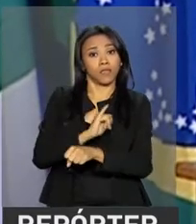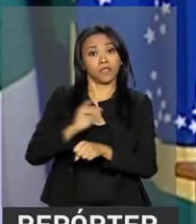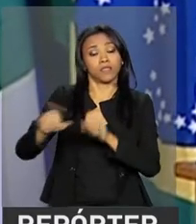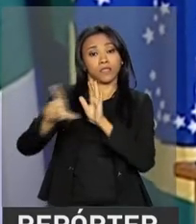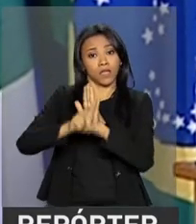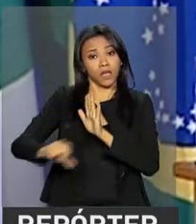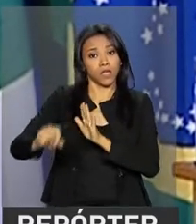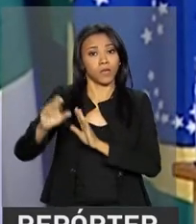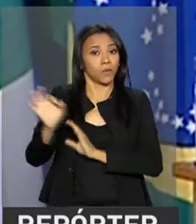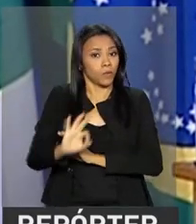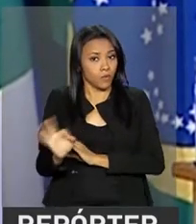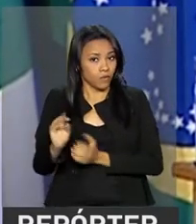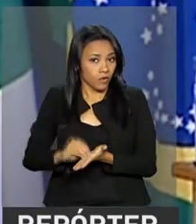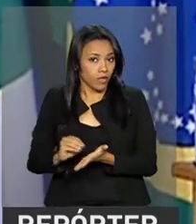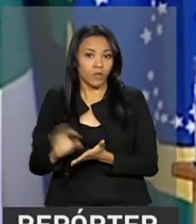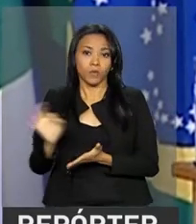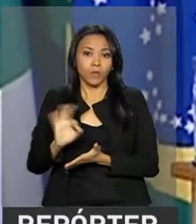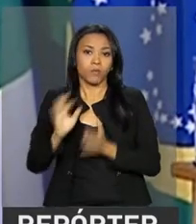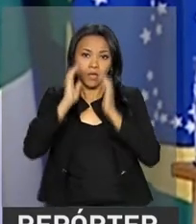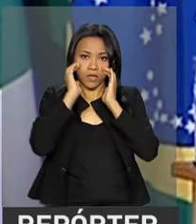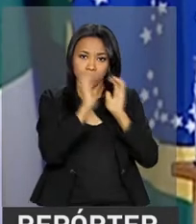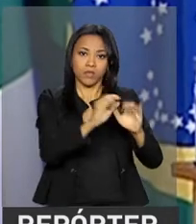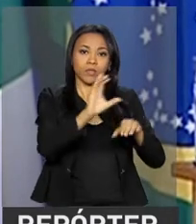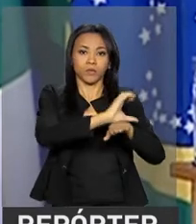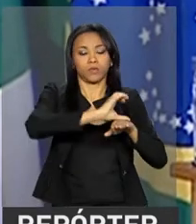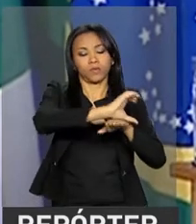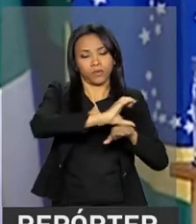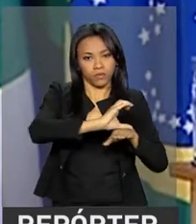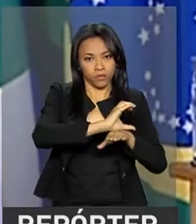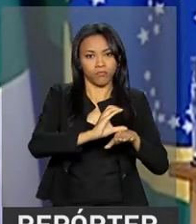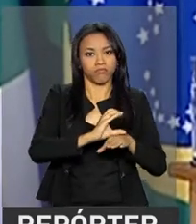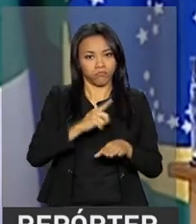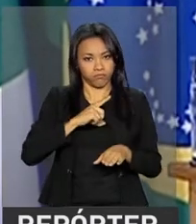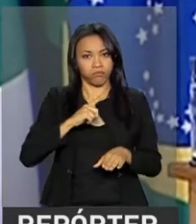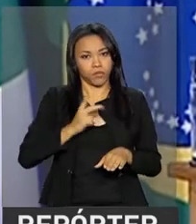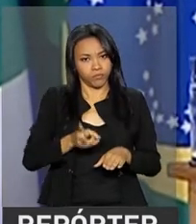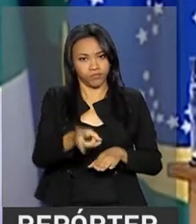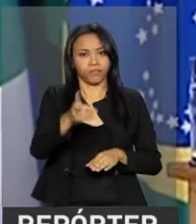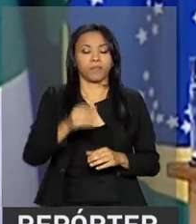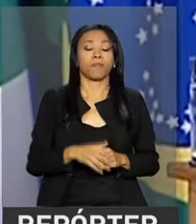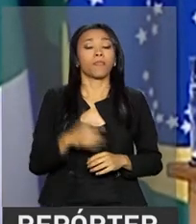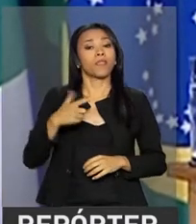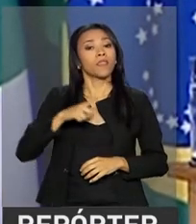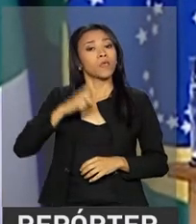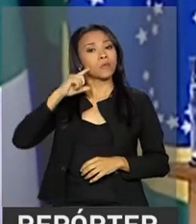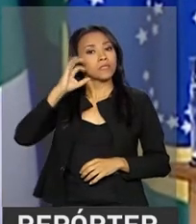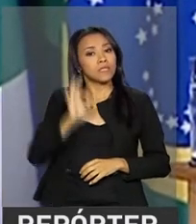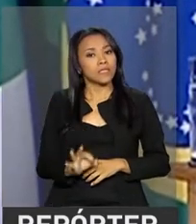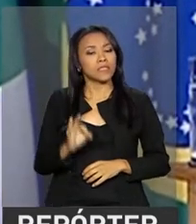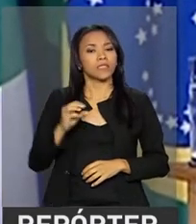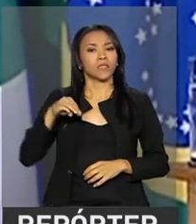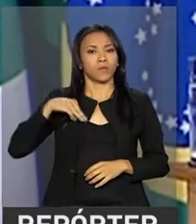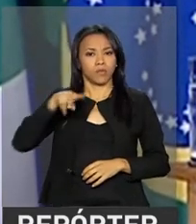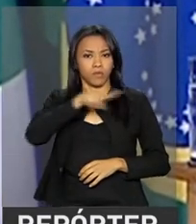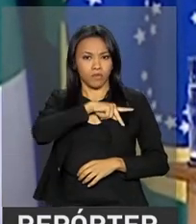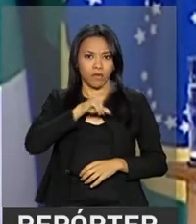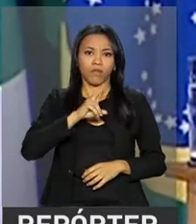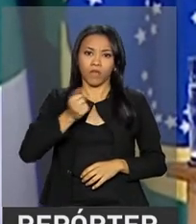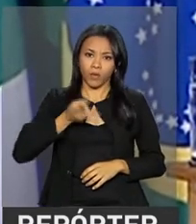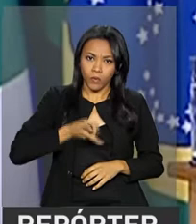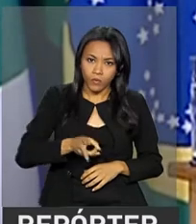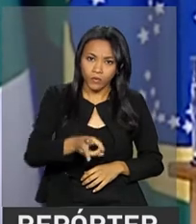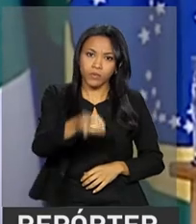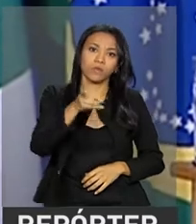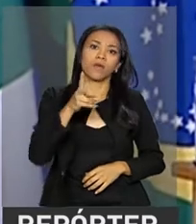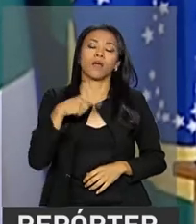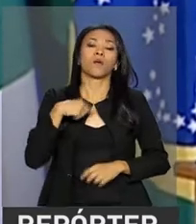para fazer cumprir a constituição estou certa de que o ministério público continuará a receber